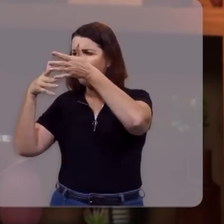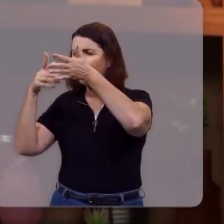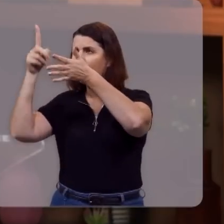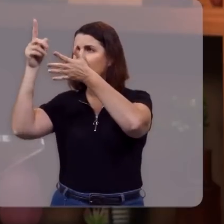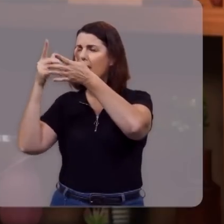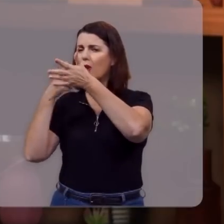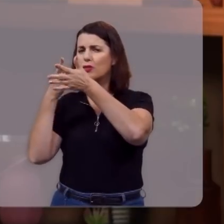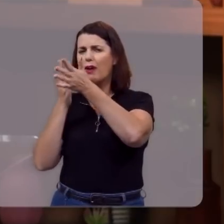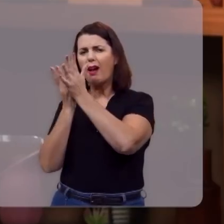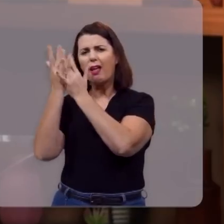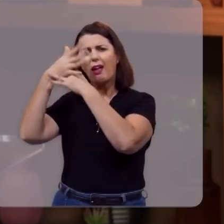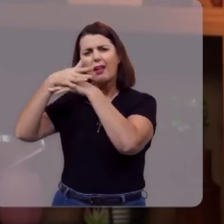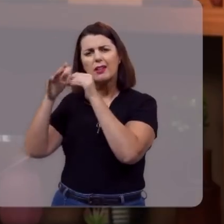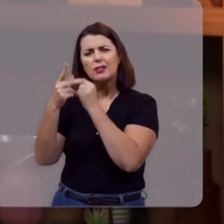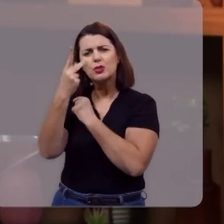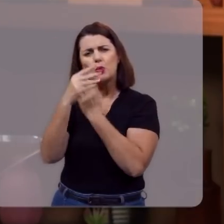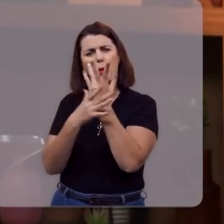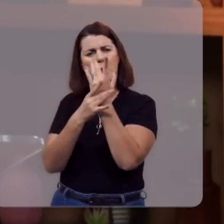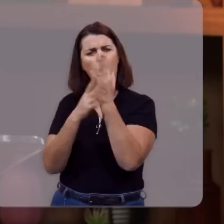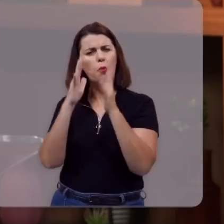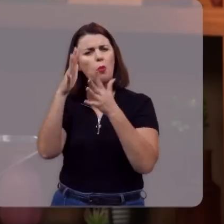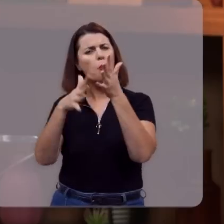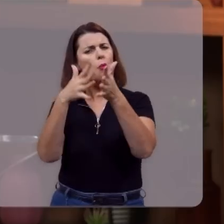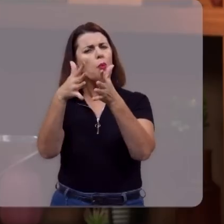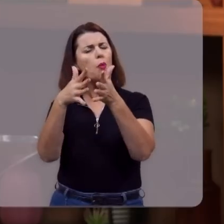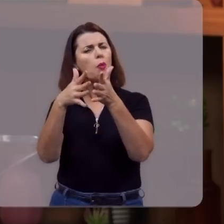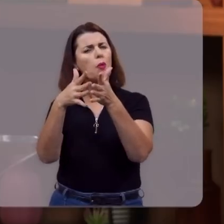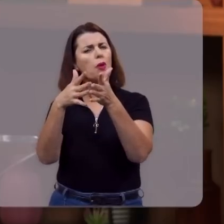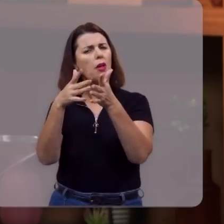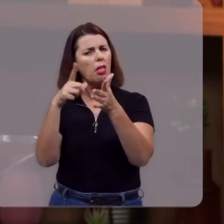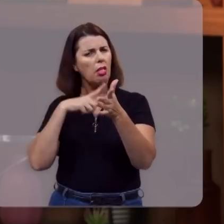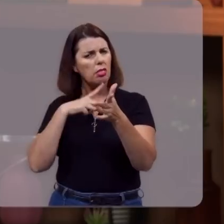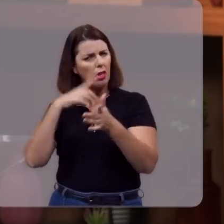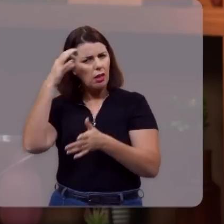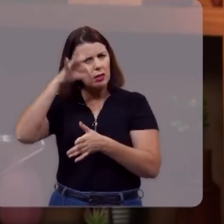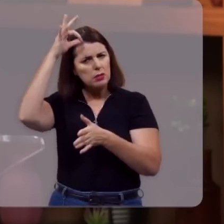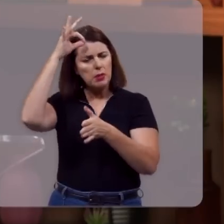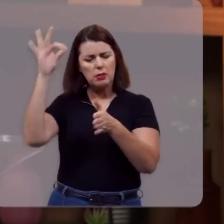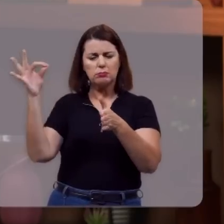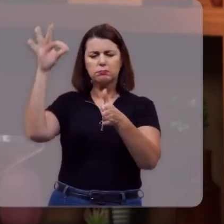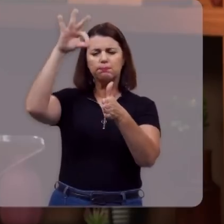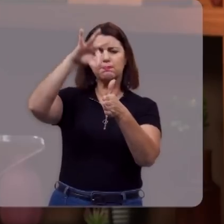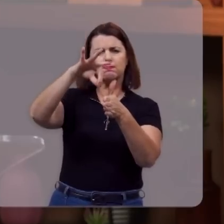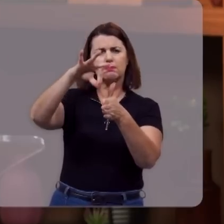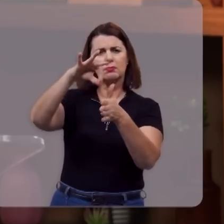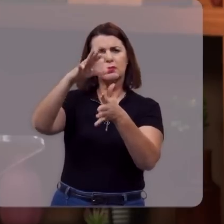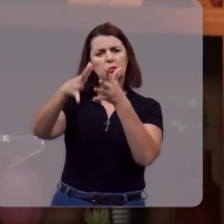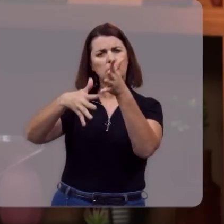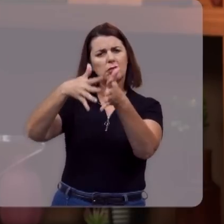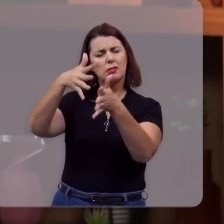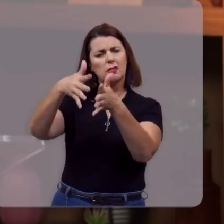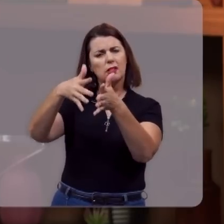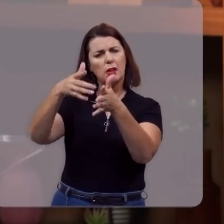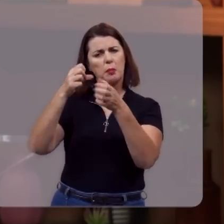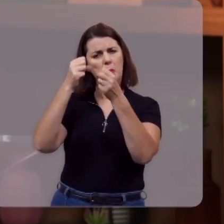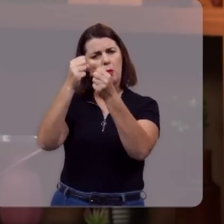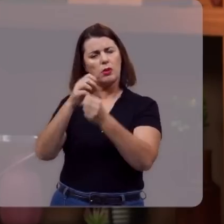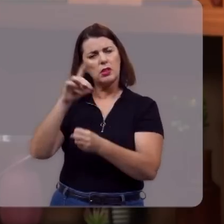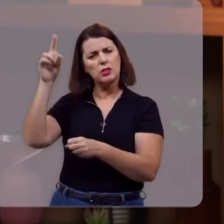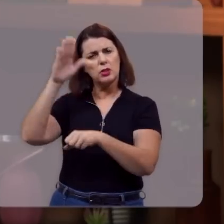por seu intermédio? Há virtude do Espírito Santo? Há poder de Deus na sua